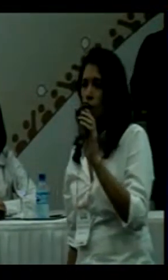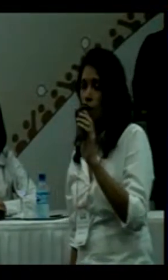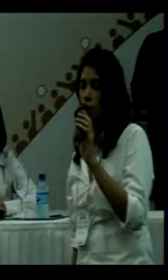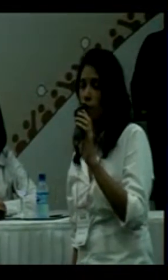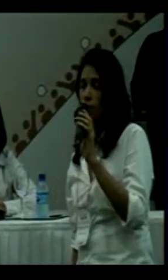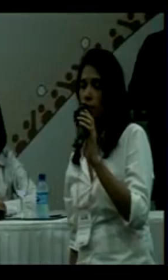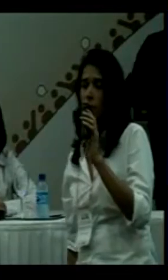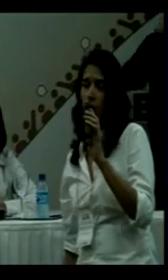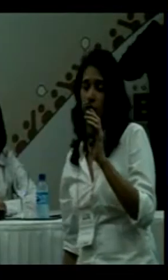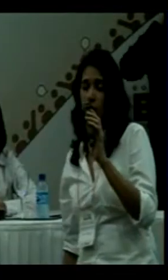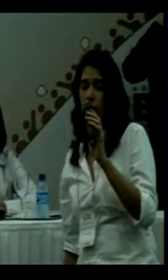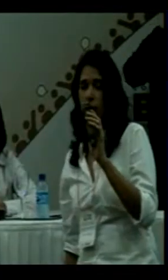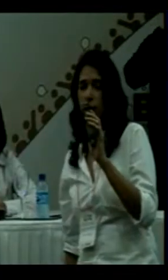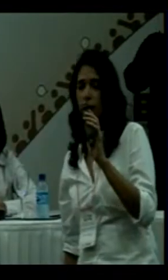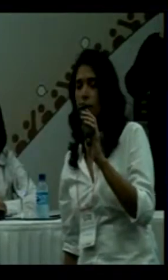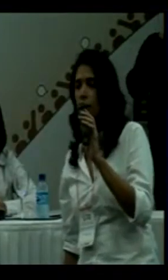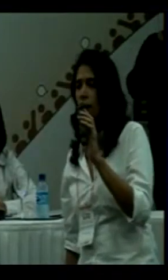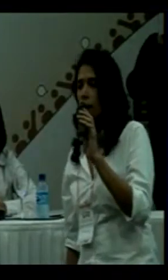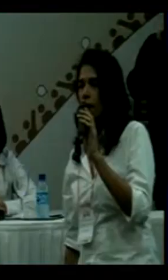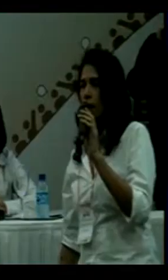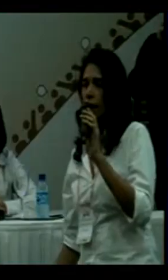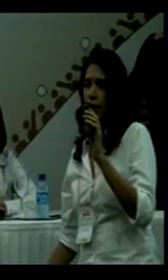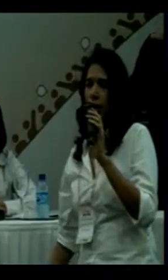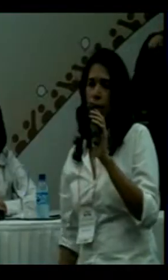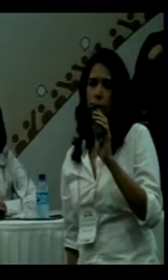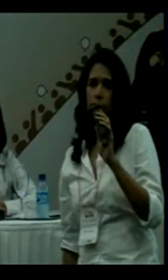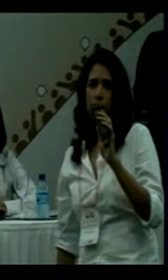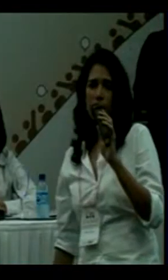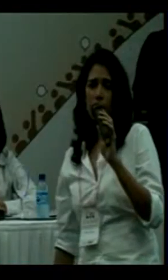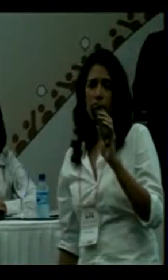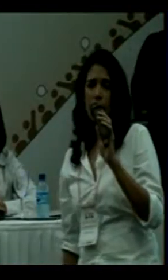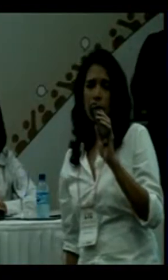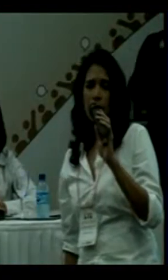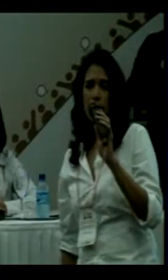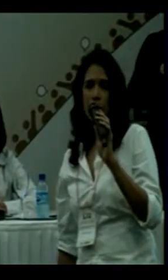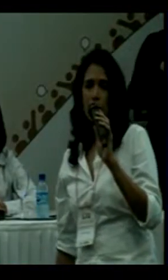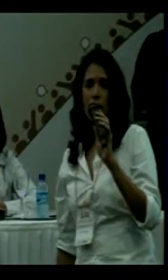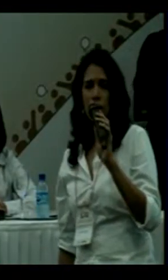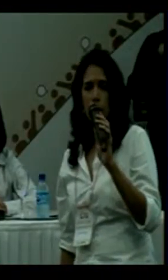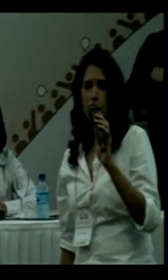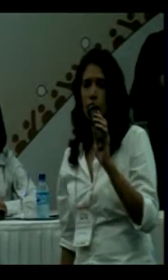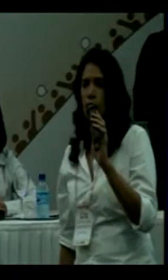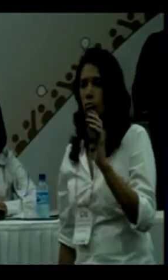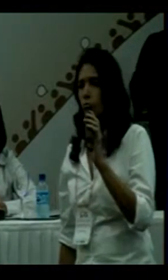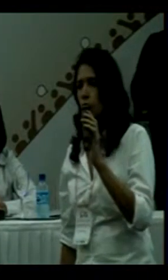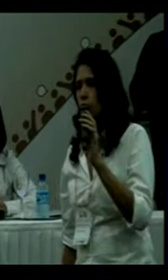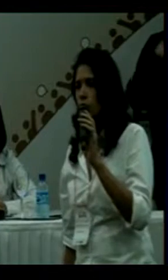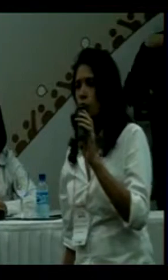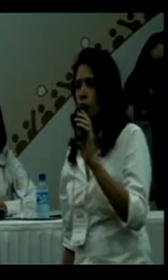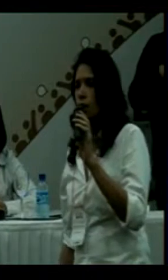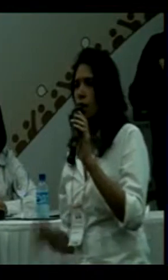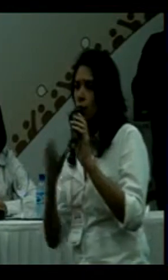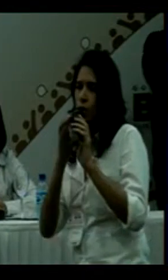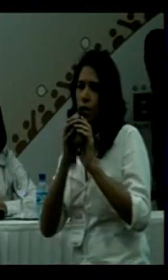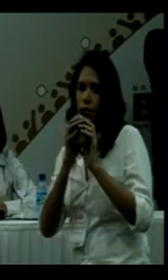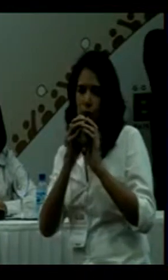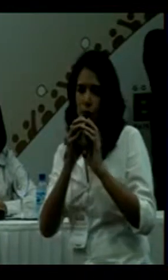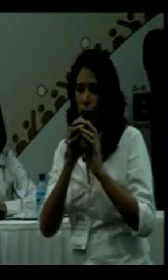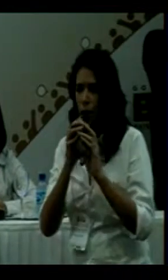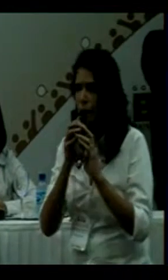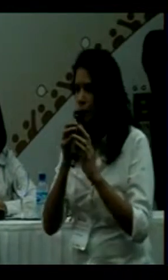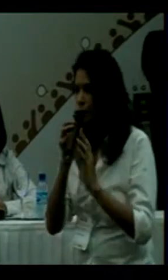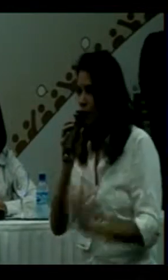o COEGEMAS, e aqui nesse seminário participo como aluna do curso de